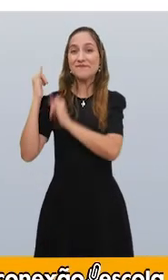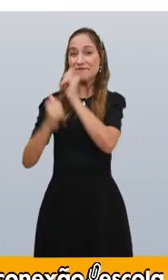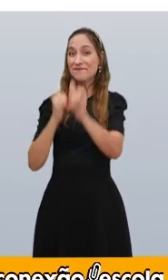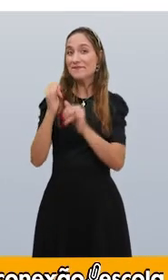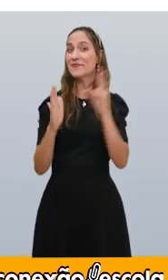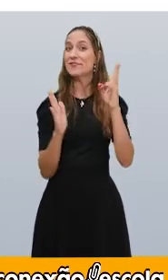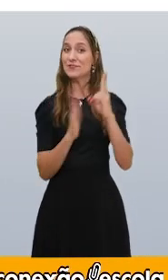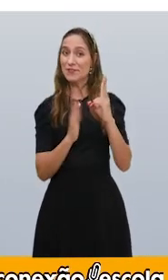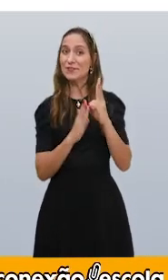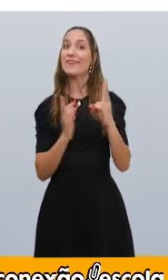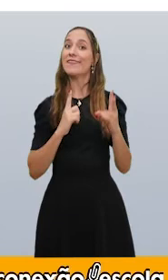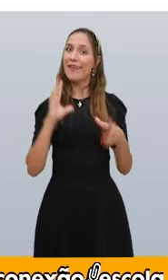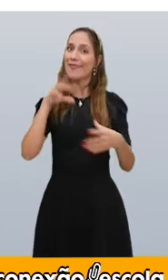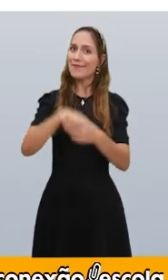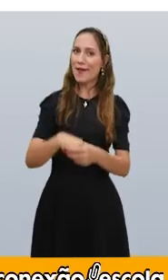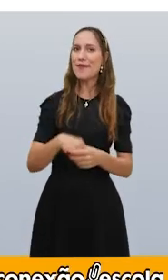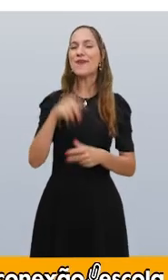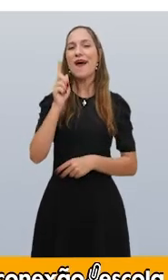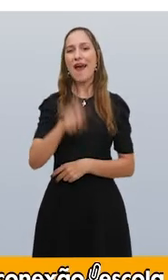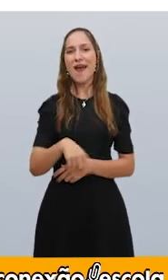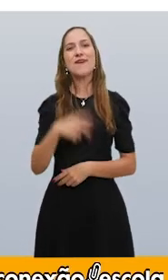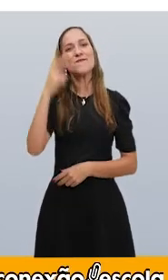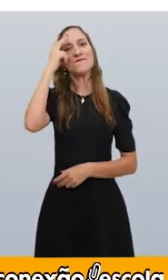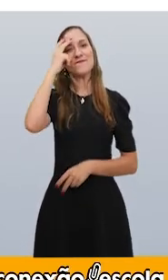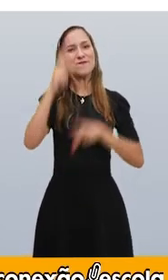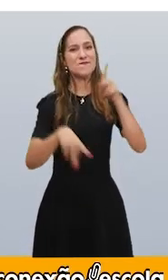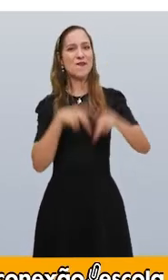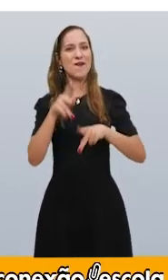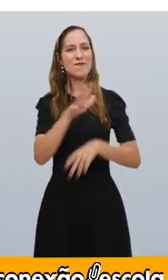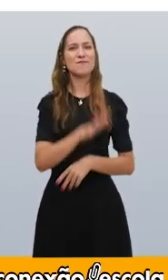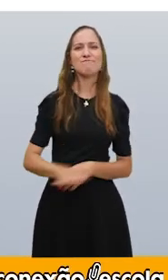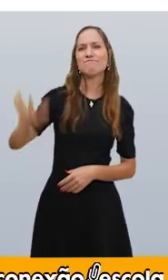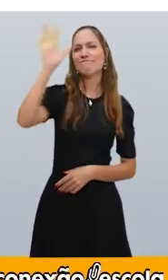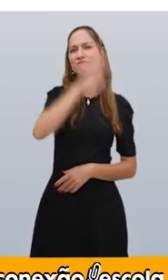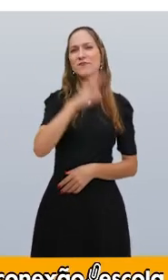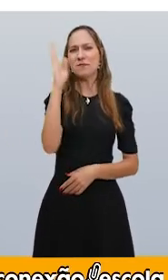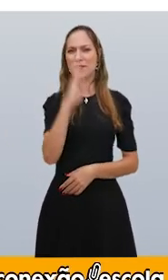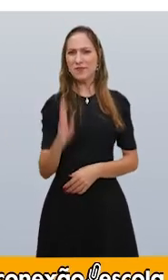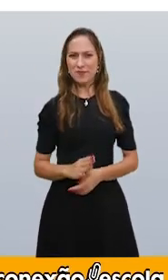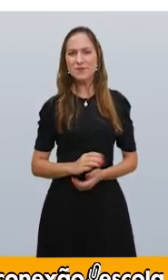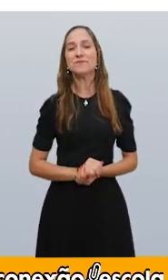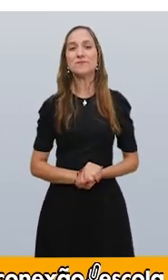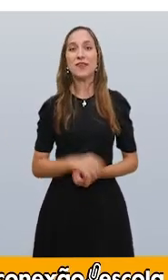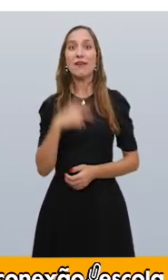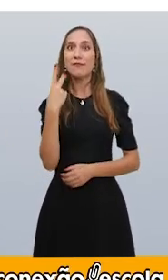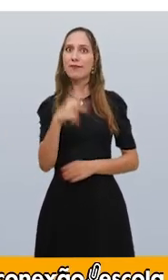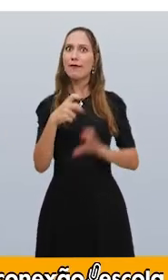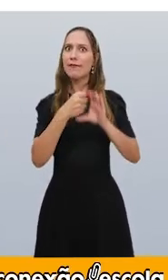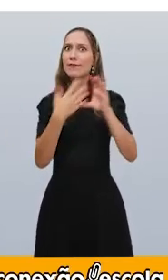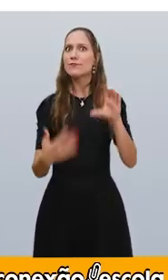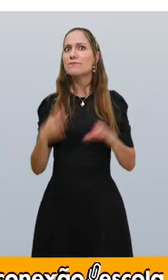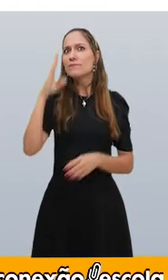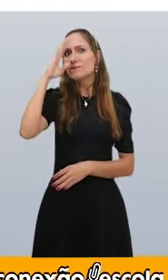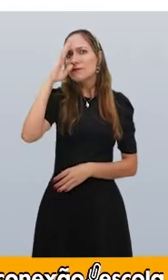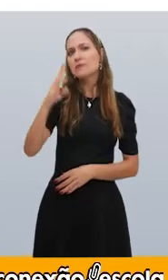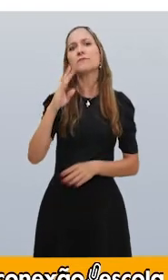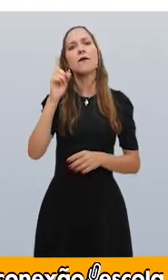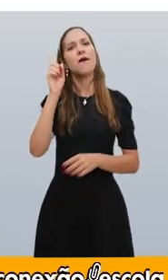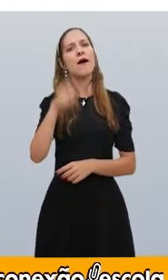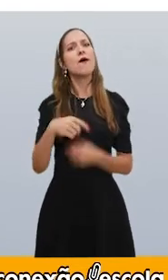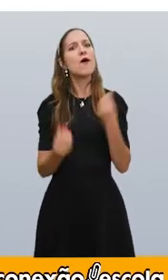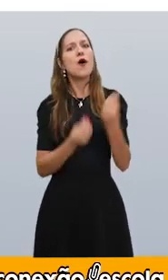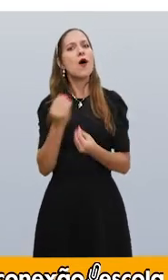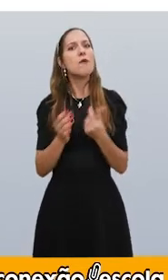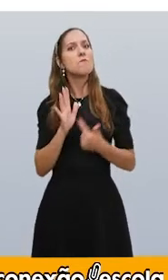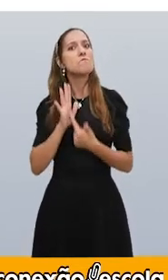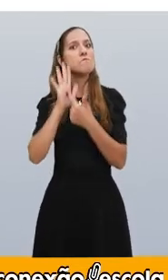indígenas fazem parte da cultura popular brasileira e têm como característica mais marcante